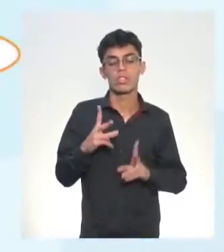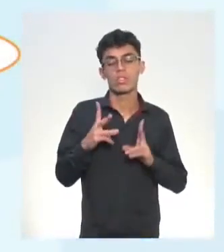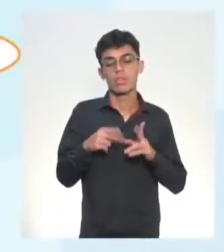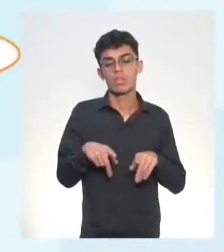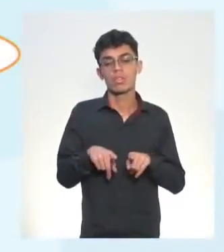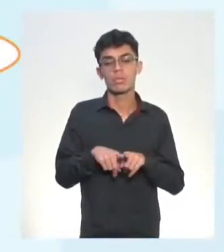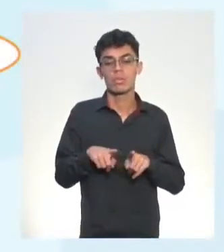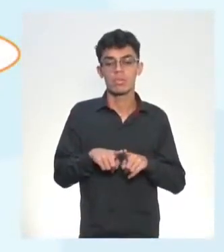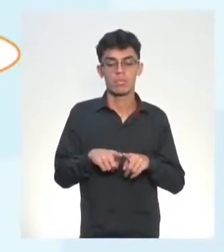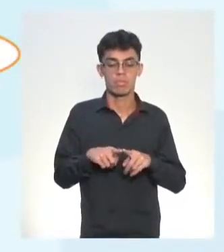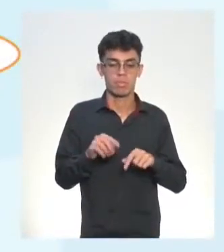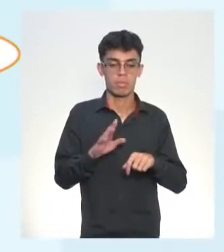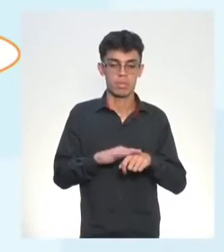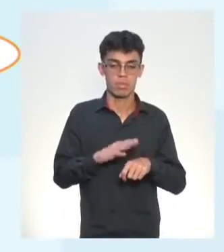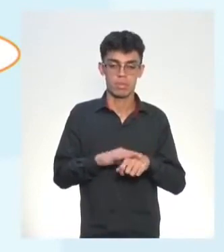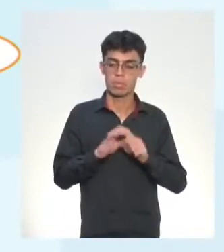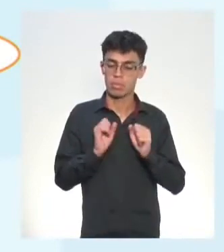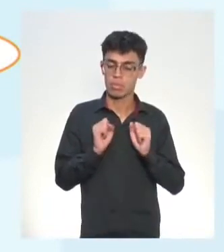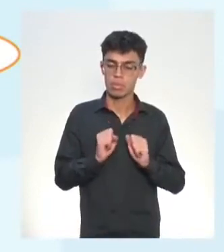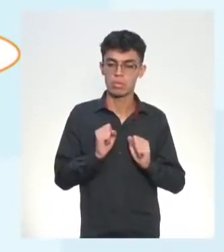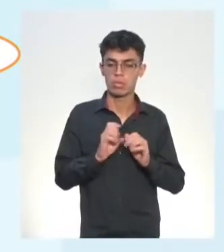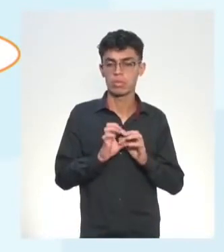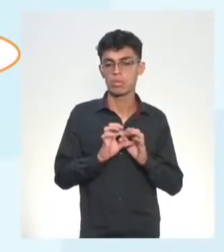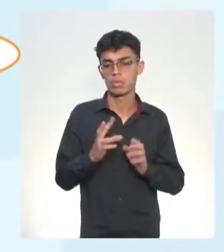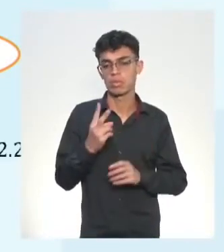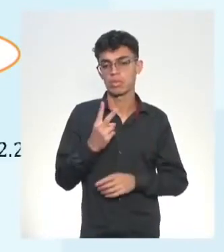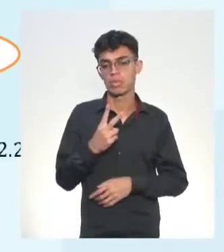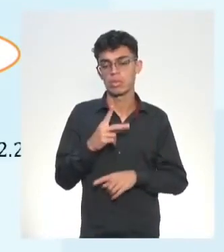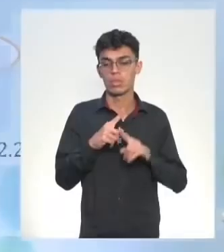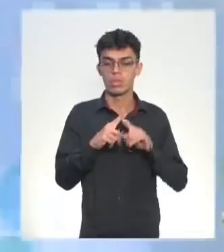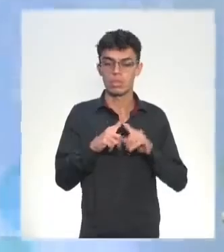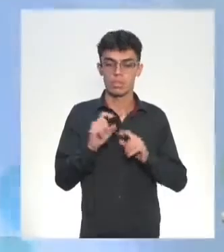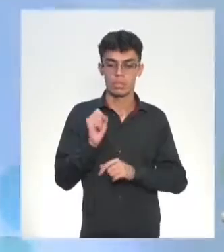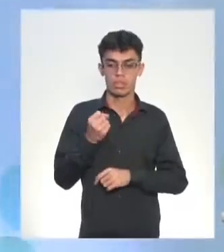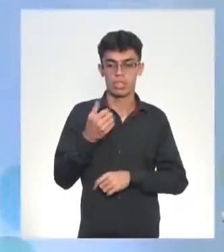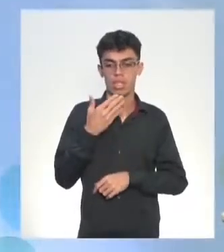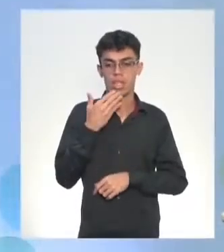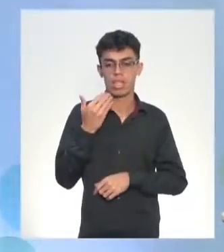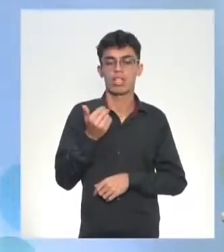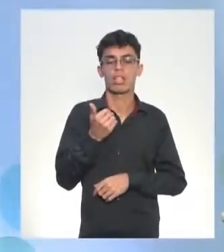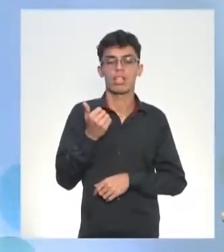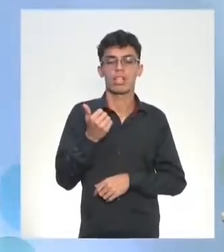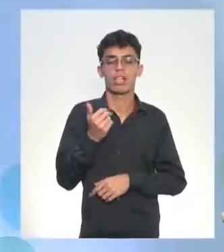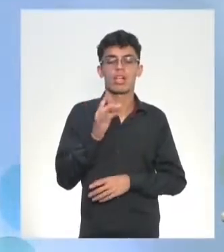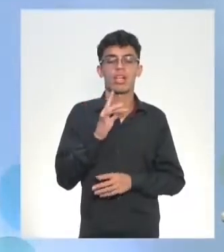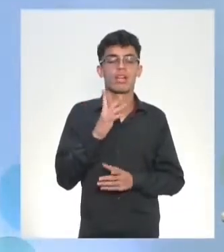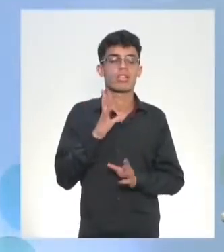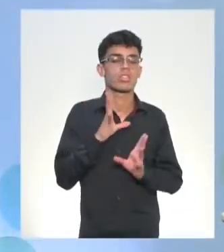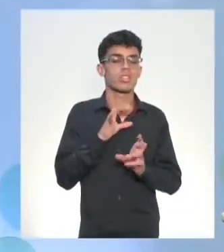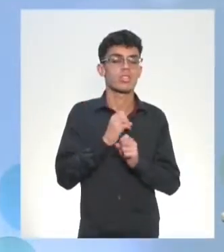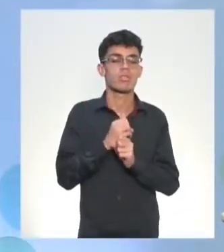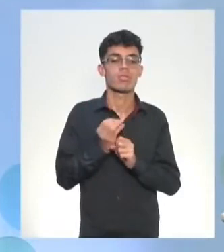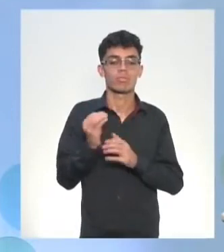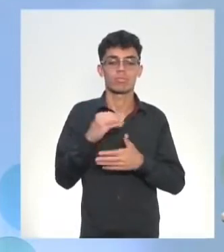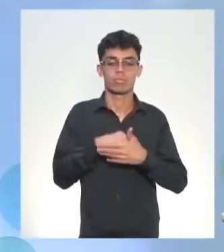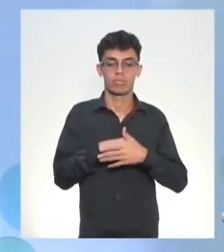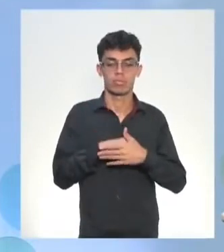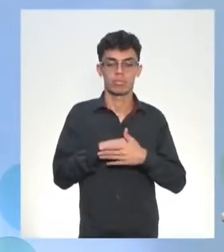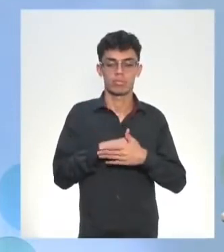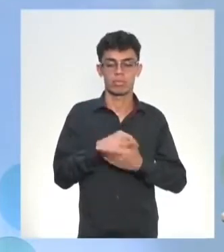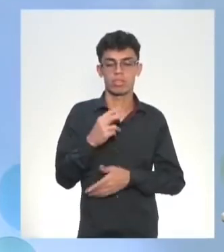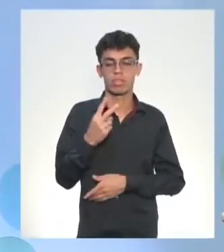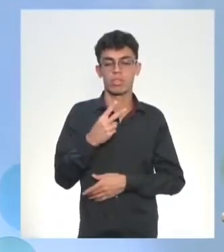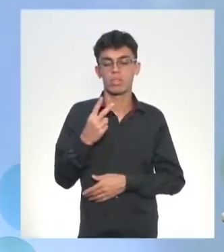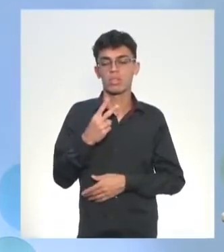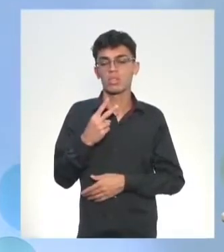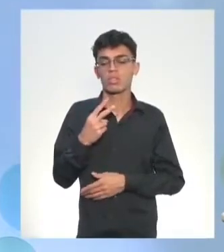que é 8, aqui também vai ser 8. Então, 2 vezes 8. Então, eu acho melhor a gente contar o perímetro dessa maneira. 2